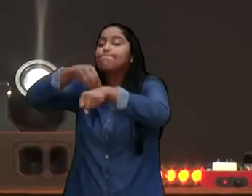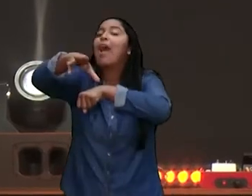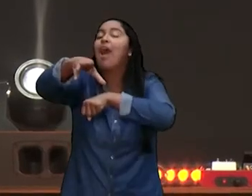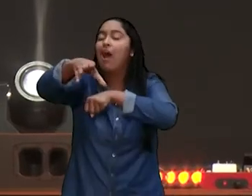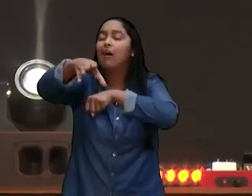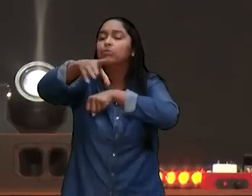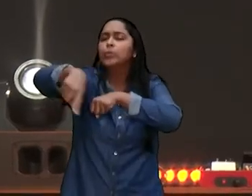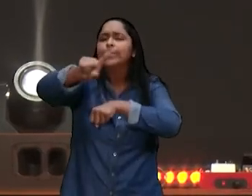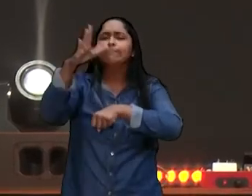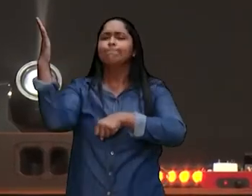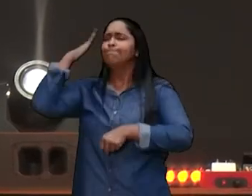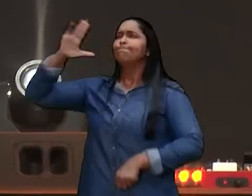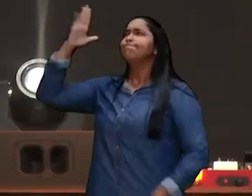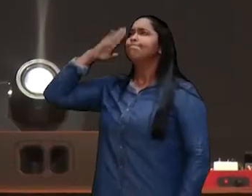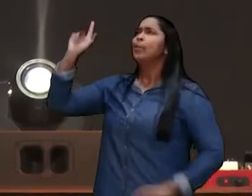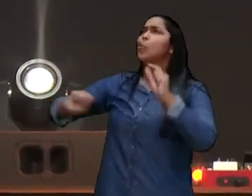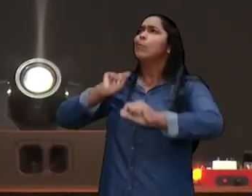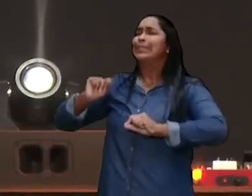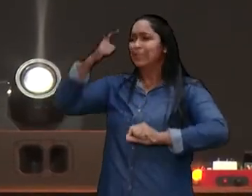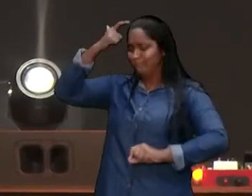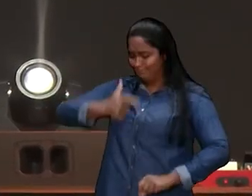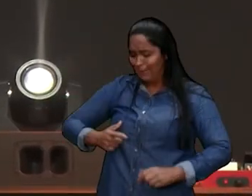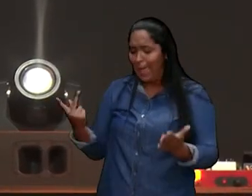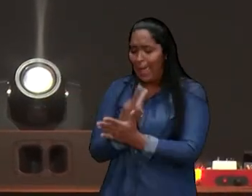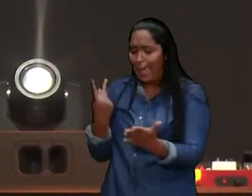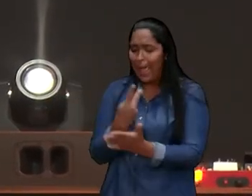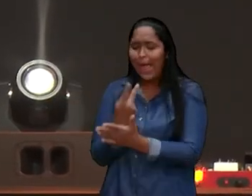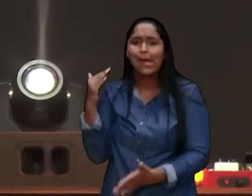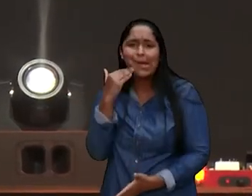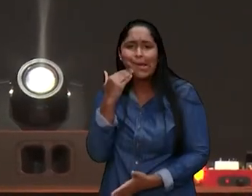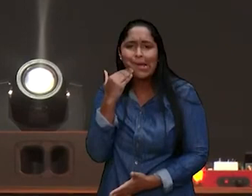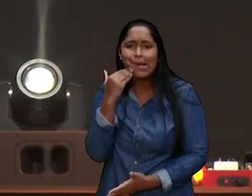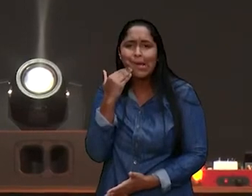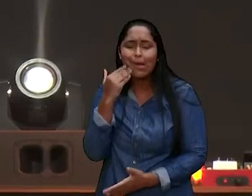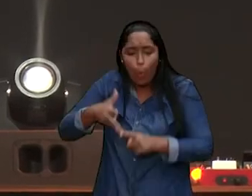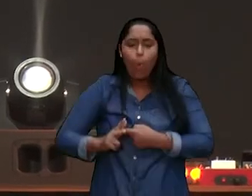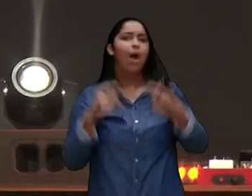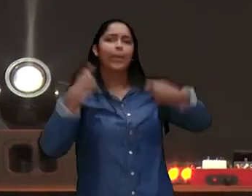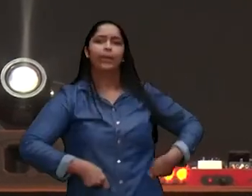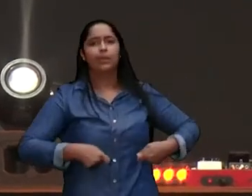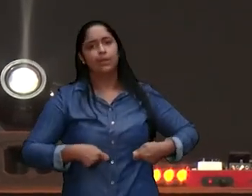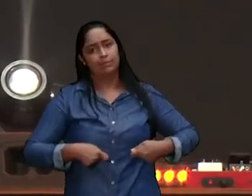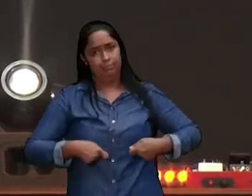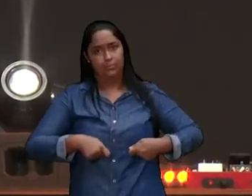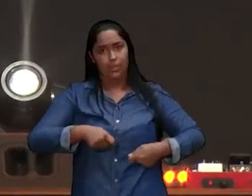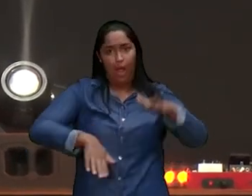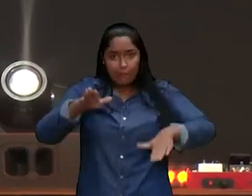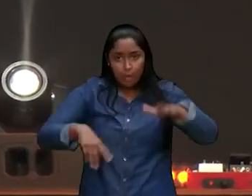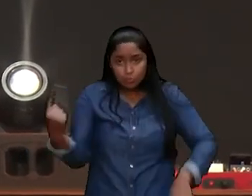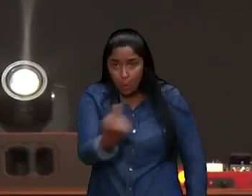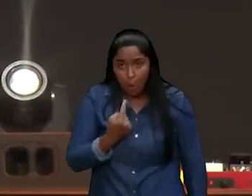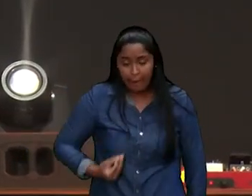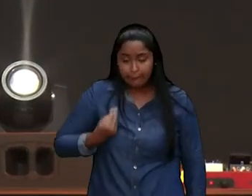torto na sua vida hoje você precisa indireitar sua vida muito de nós não estamos em direito a nossa vida porque a